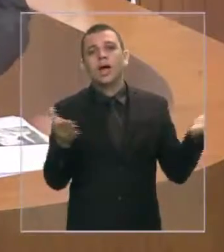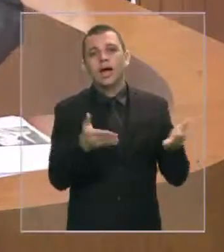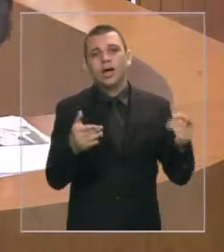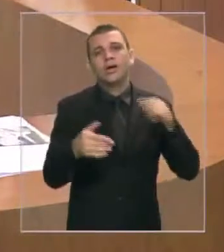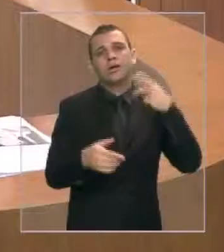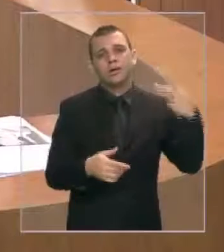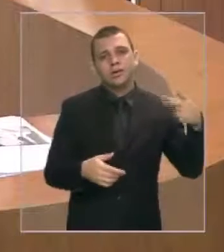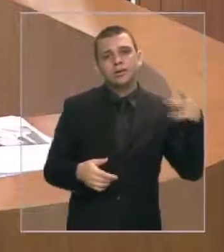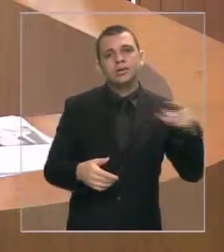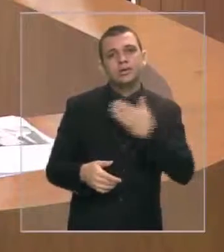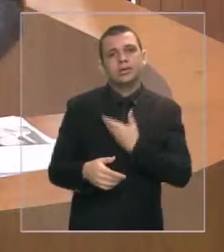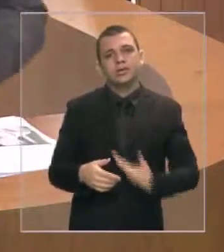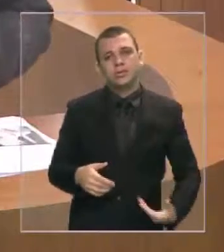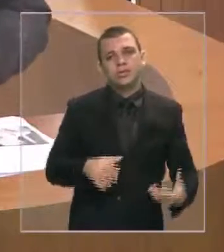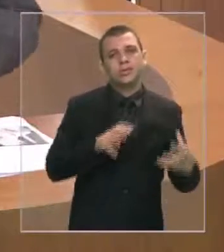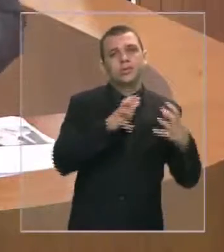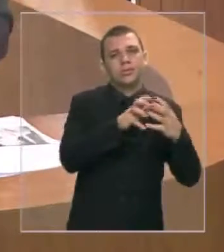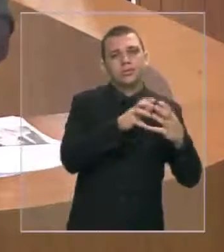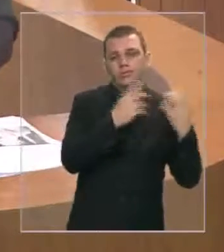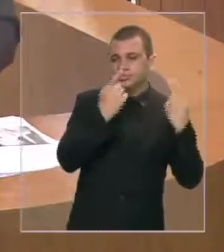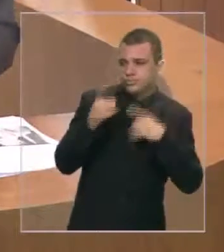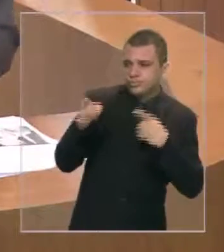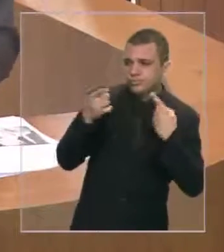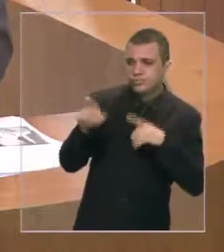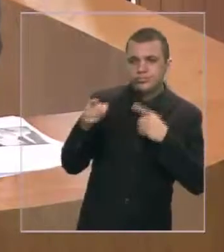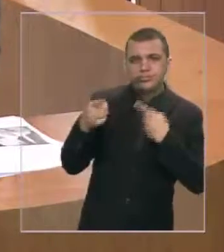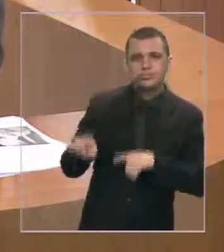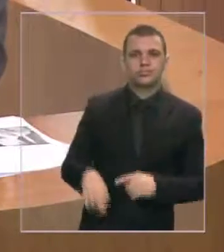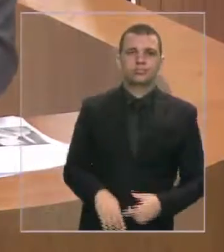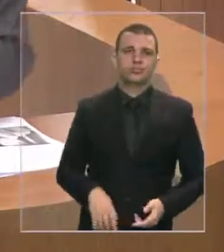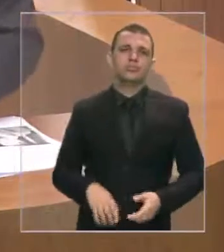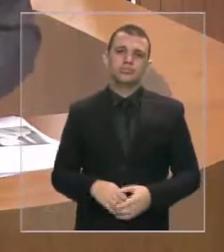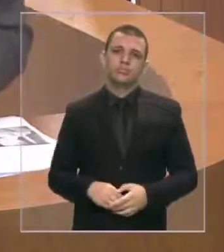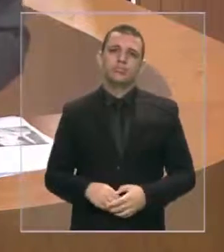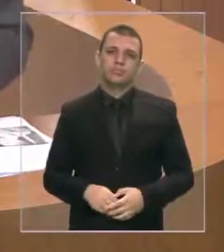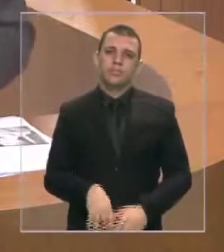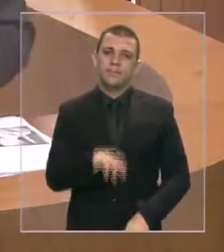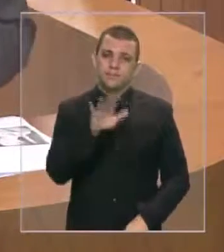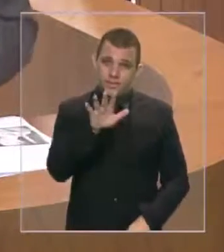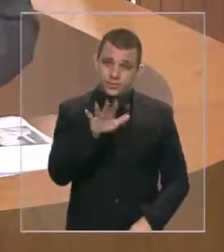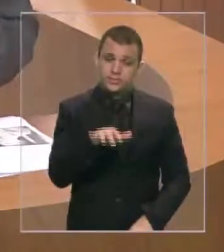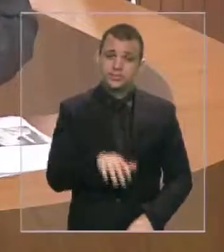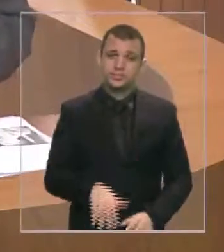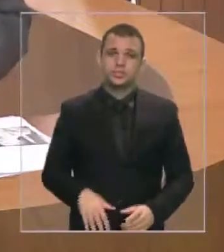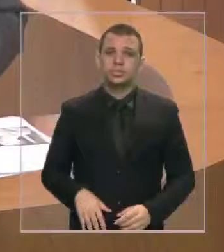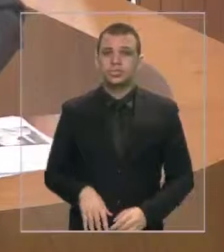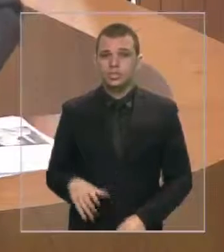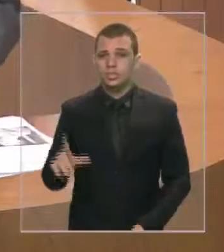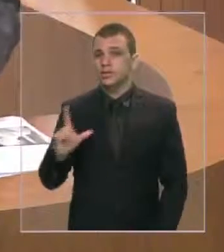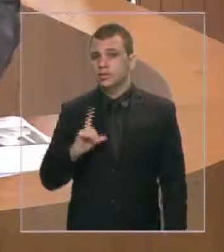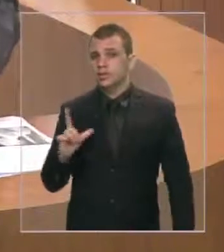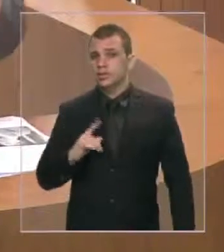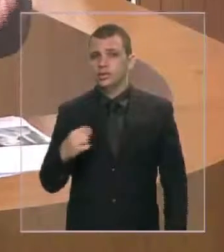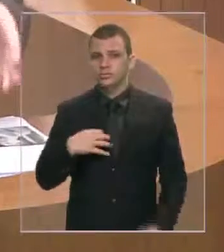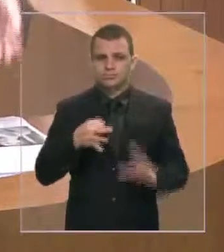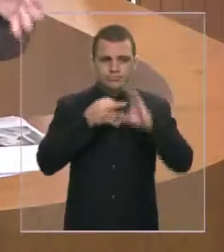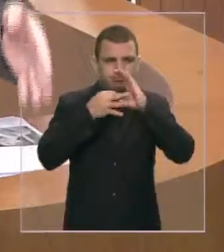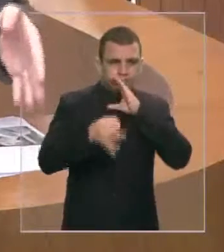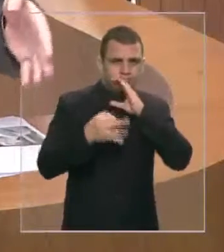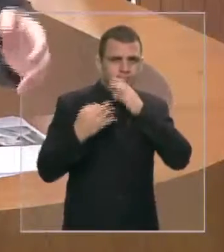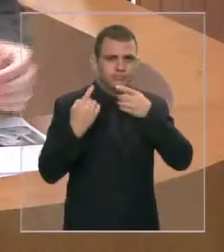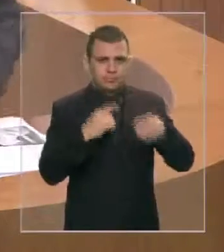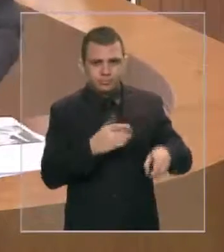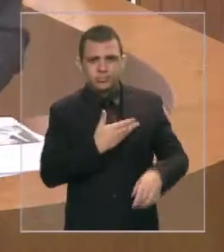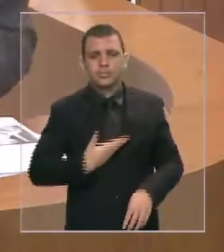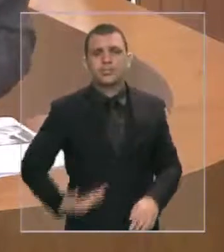algozes hoje do governo da presidente Dilma. Mas nem isso, nem essas críticas me fazem ficar calado ou concordar